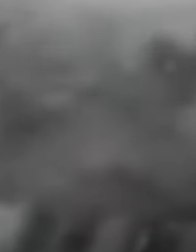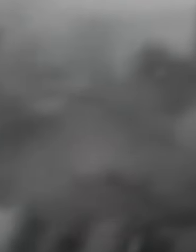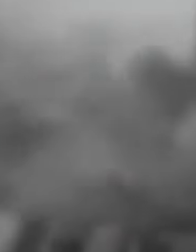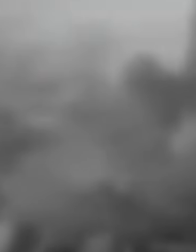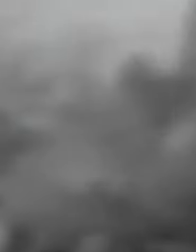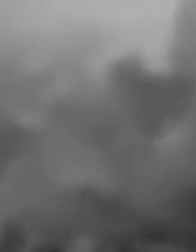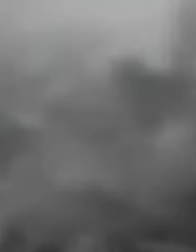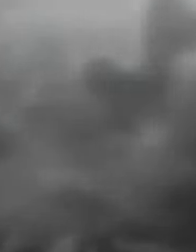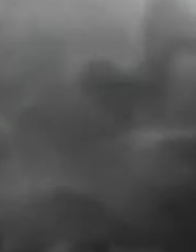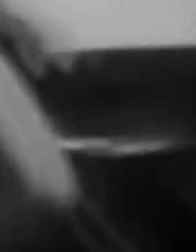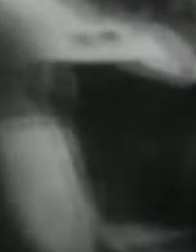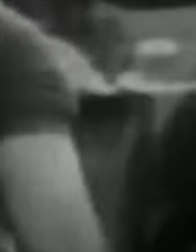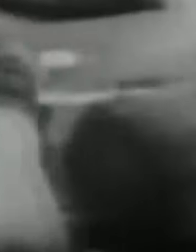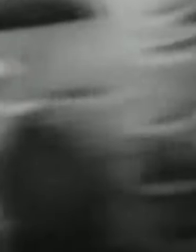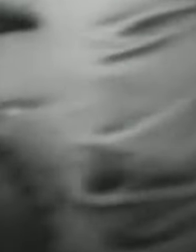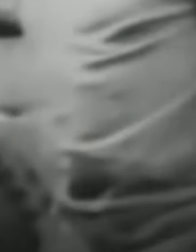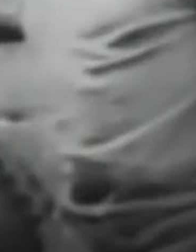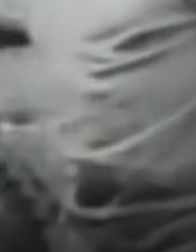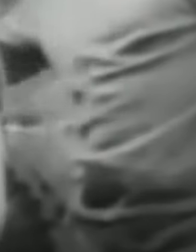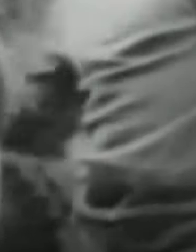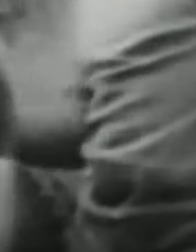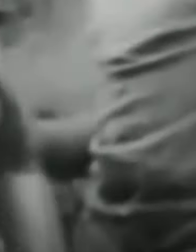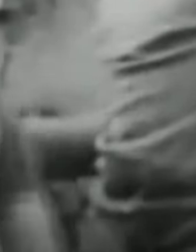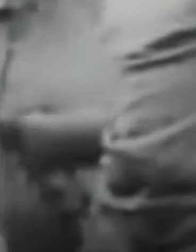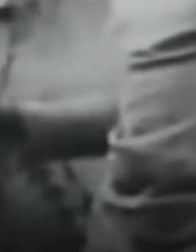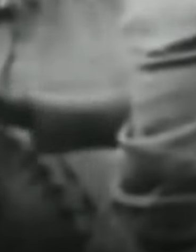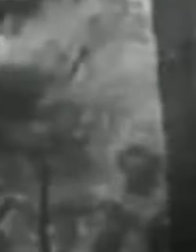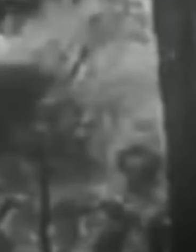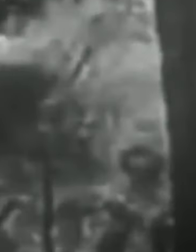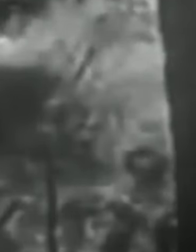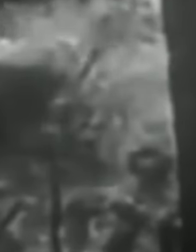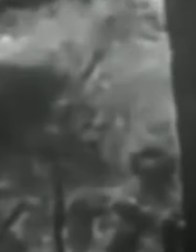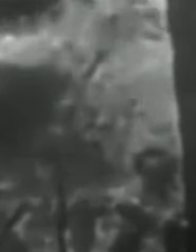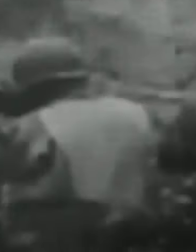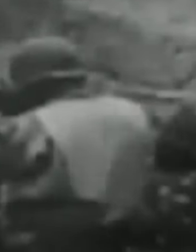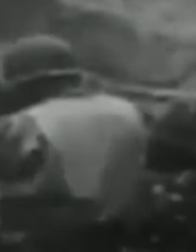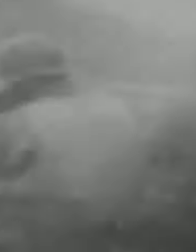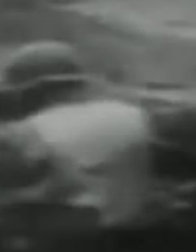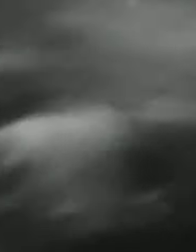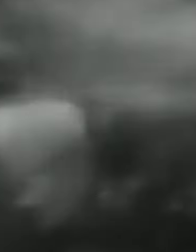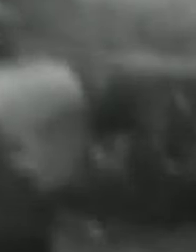venho do morro do engenho, das selvas dos